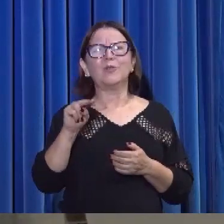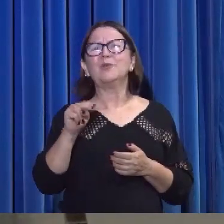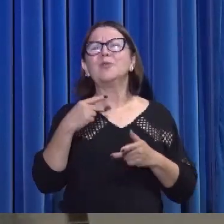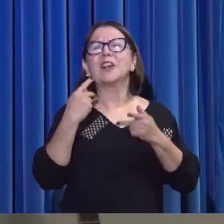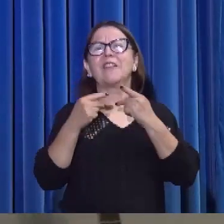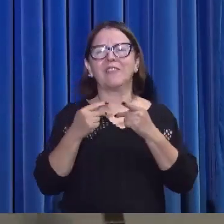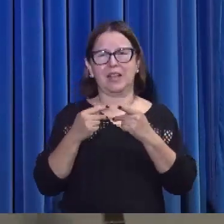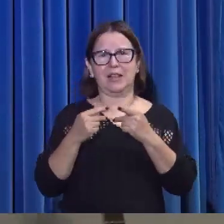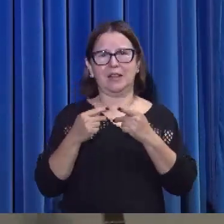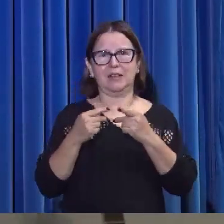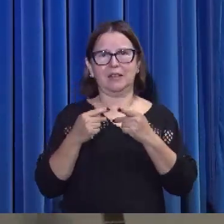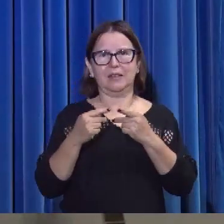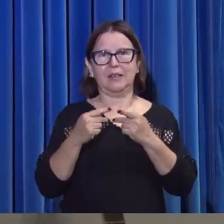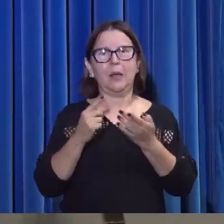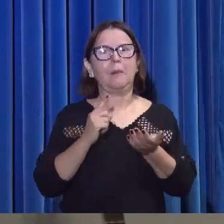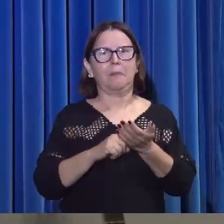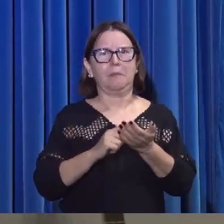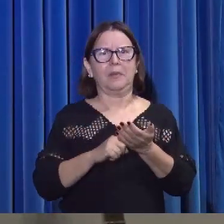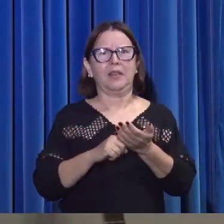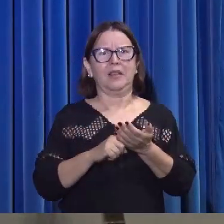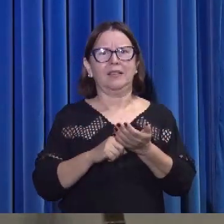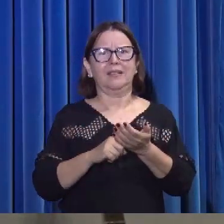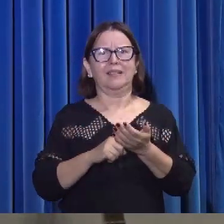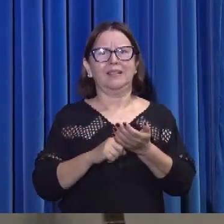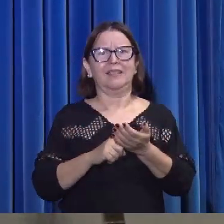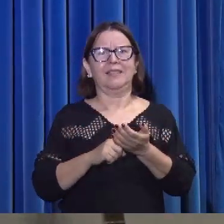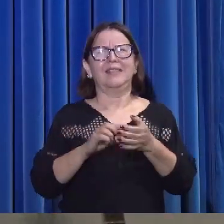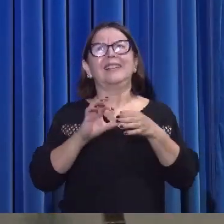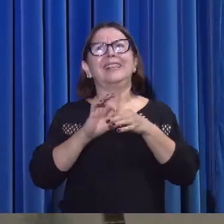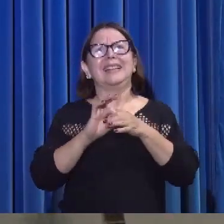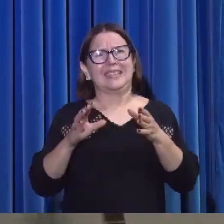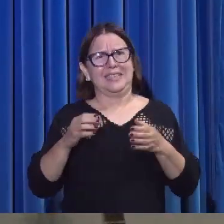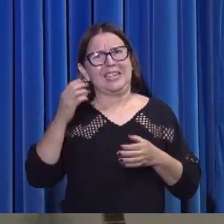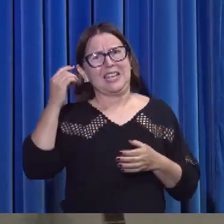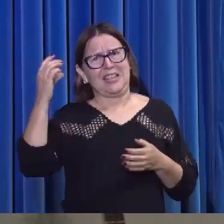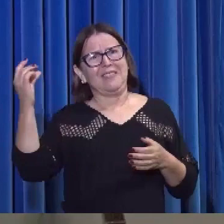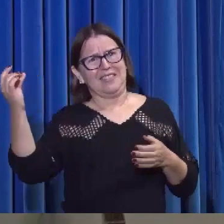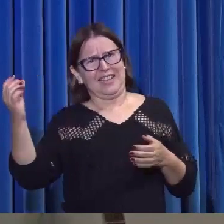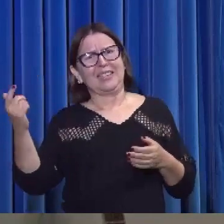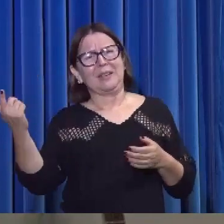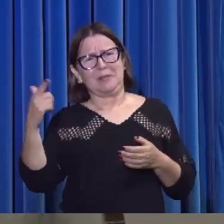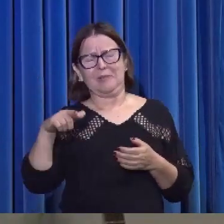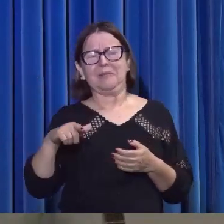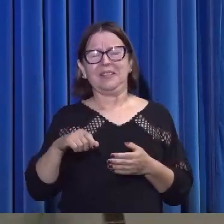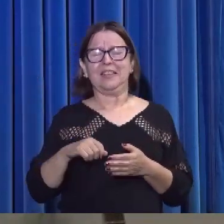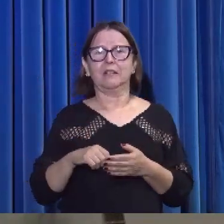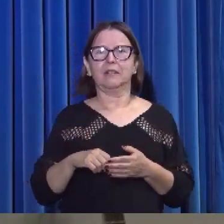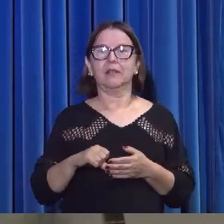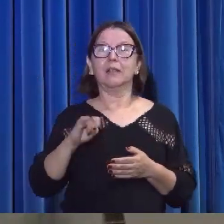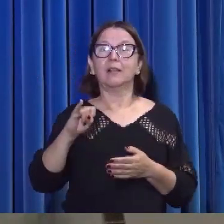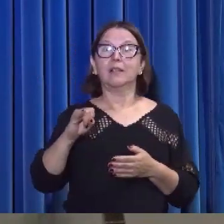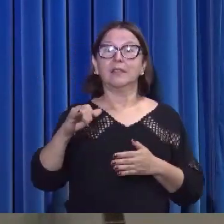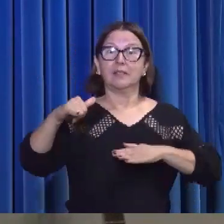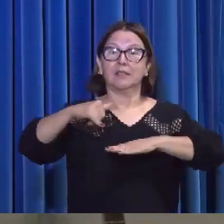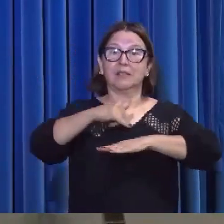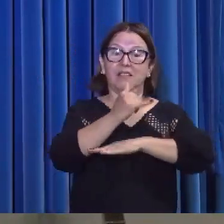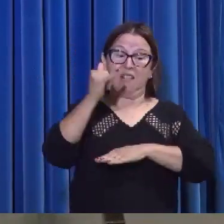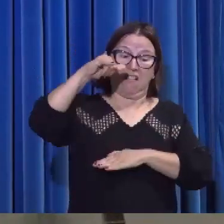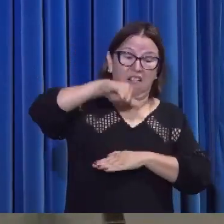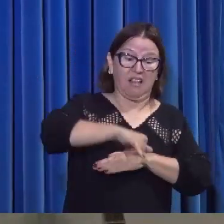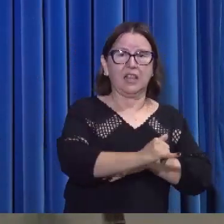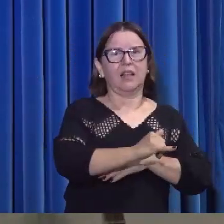Até a gente brinca quando vai viajar de avião. Ah, se o avião cair, que caia na volta então, porque deixa eu aproveitar lá, né? Se cair na volta